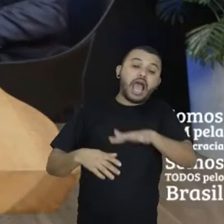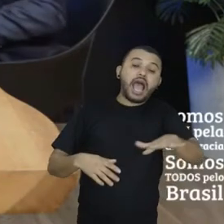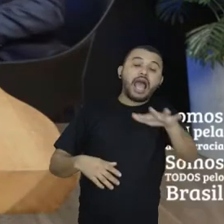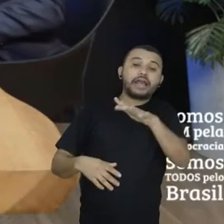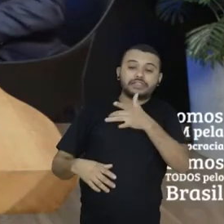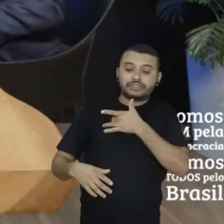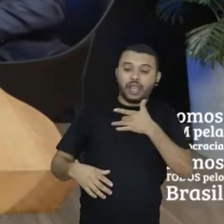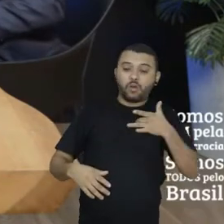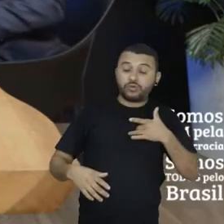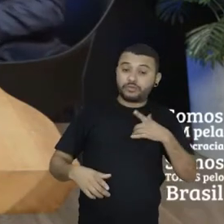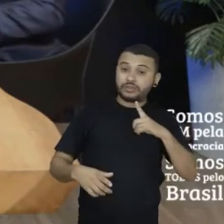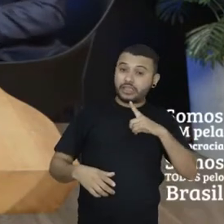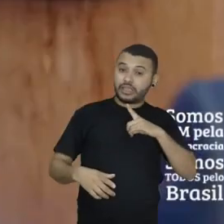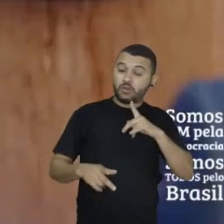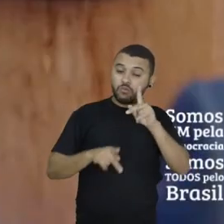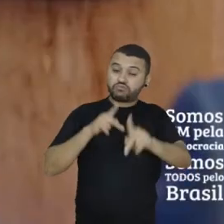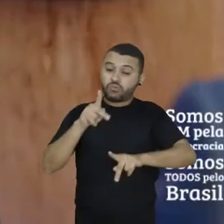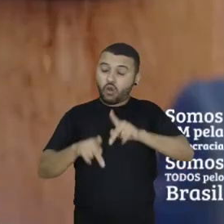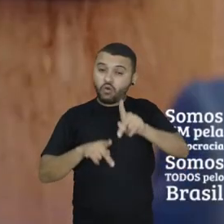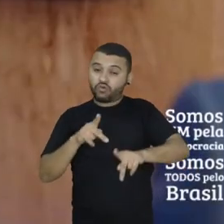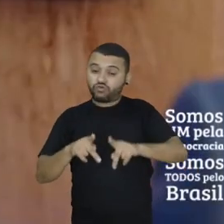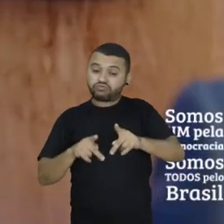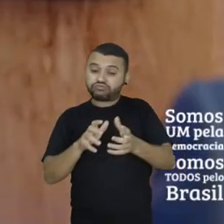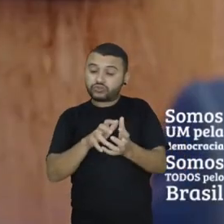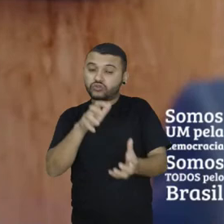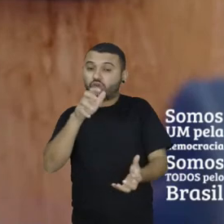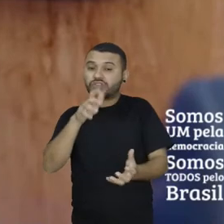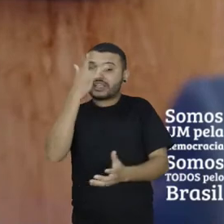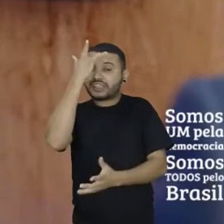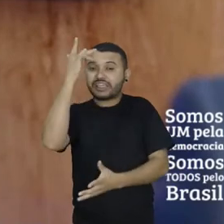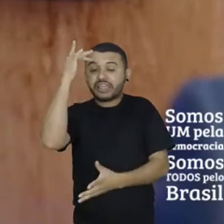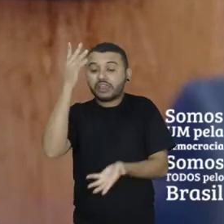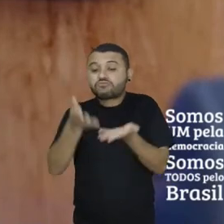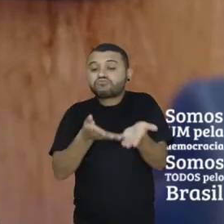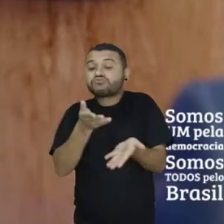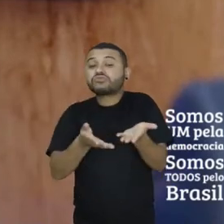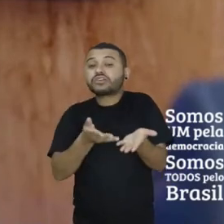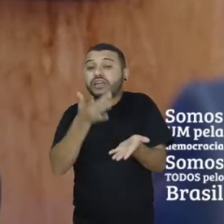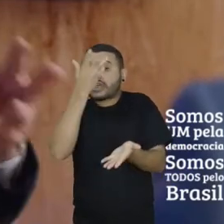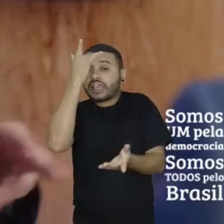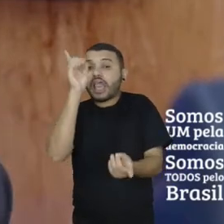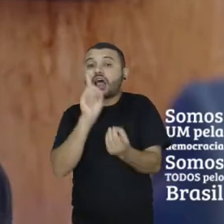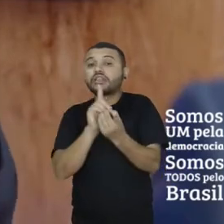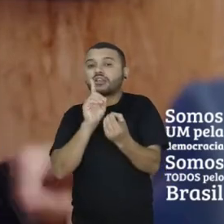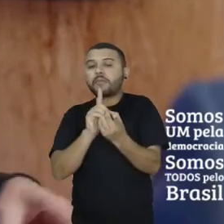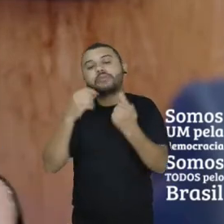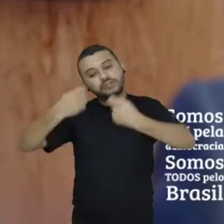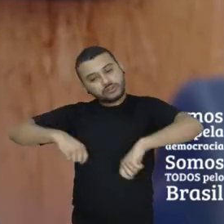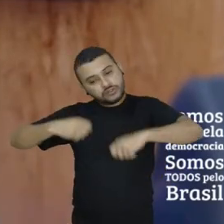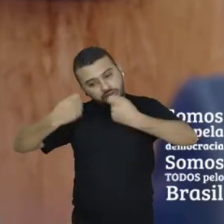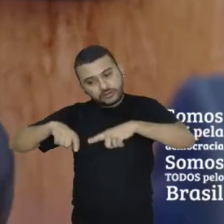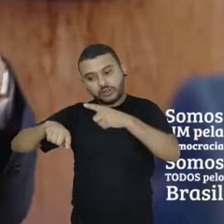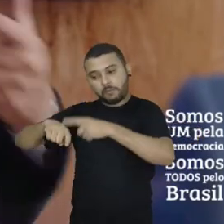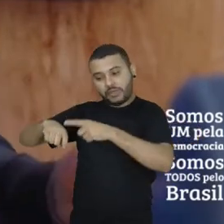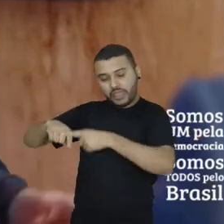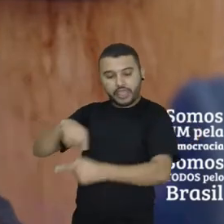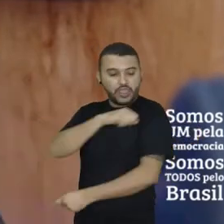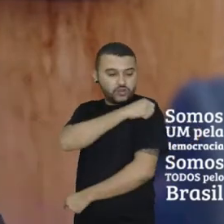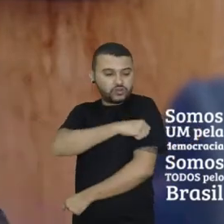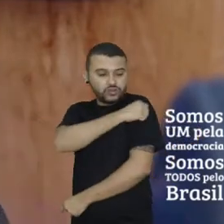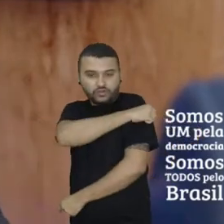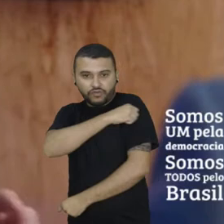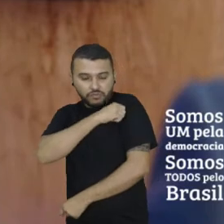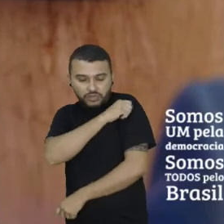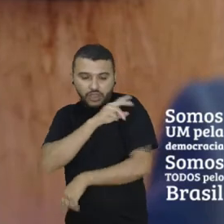tem uma população mais idosa, quem que vai cuidar dessa população mais idosa? Precisa ter médico, enfermeiro, auxiliar,